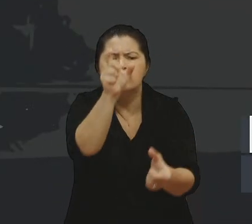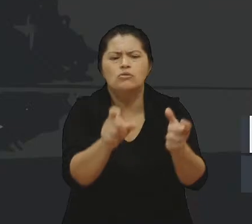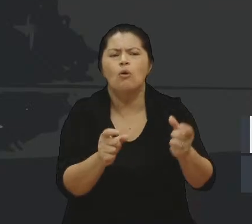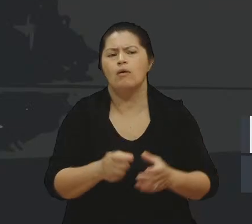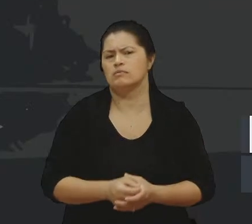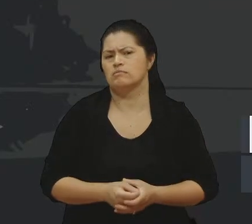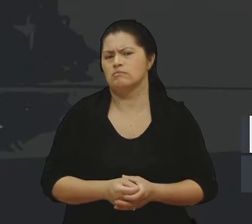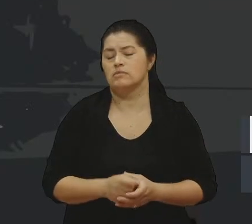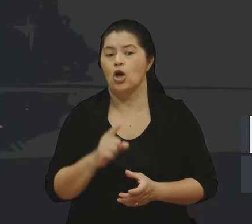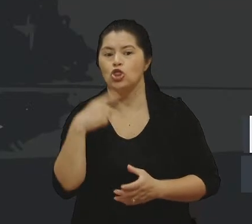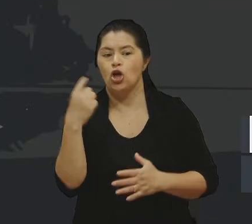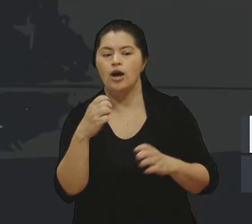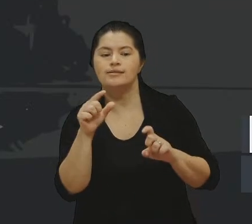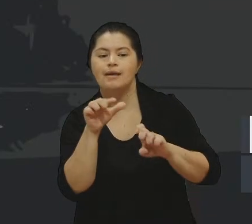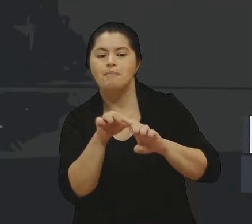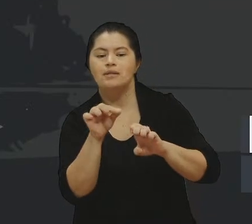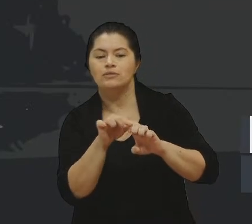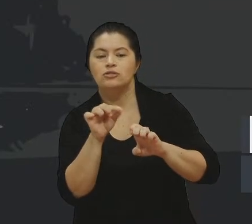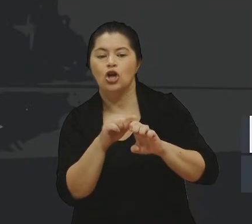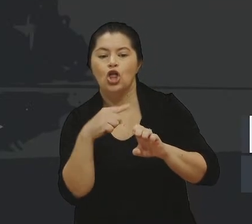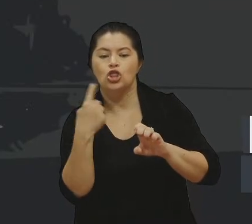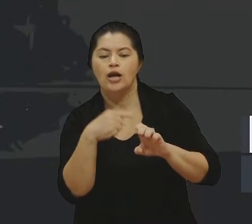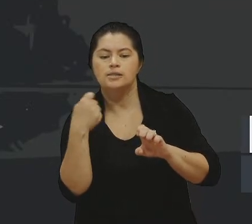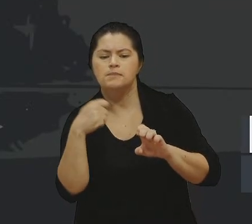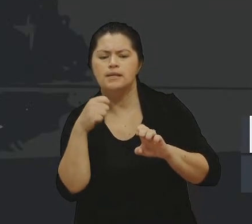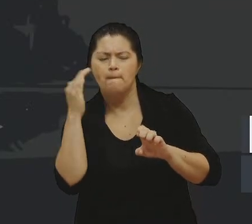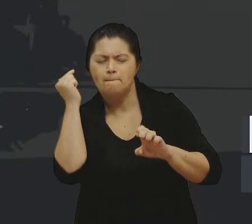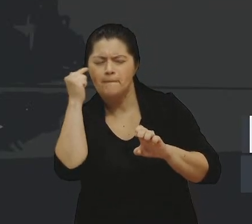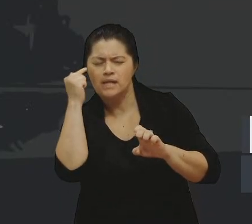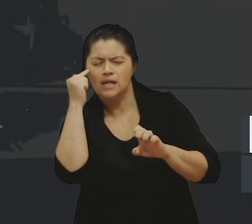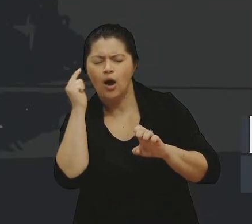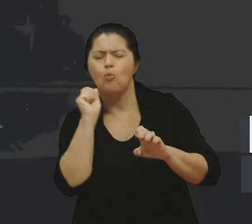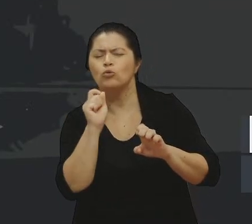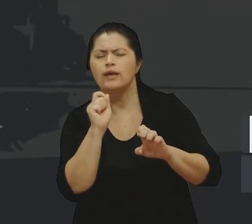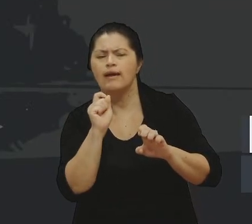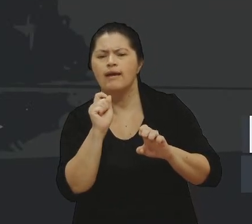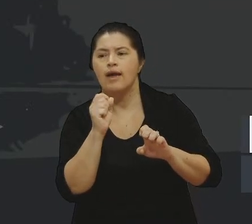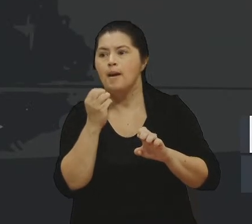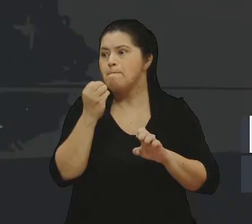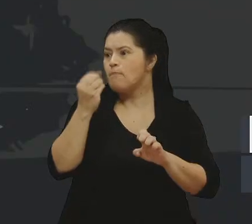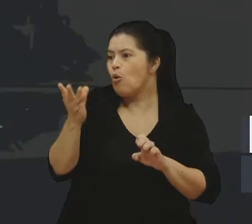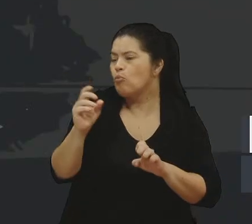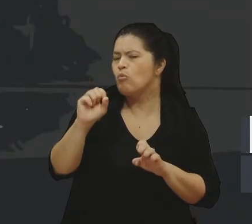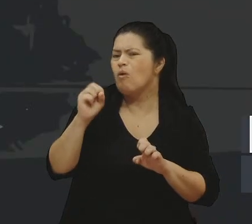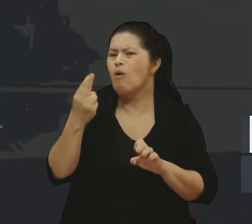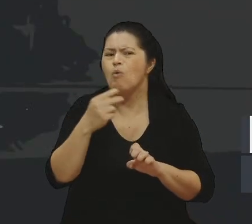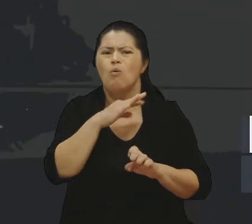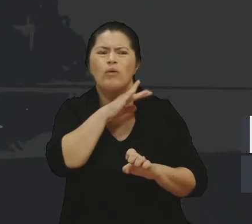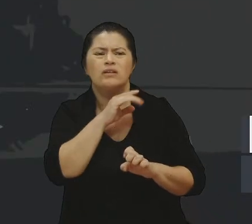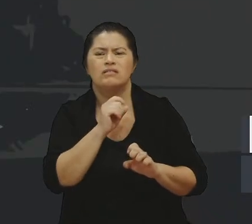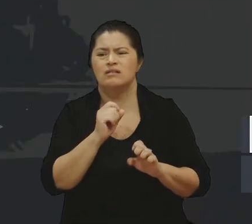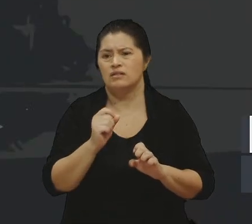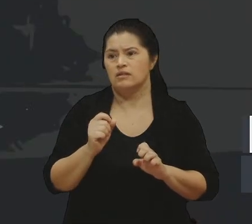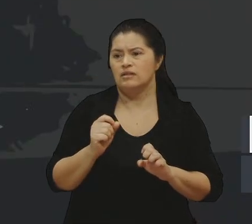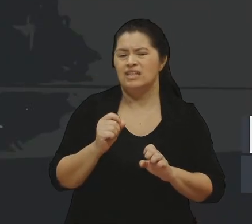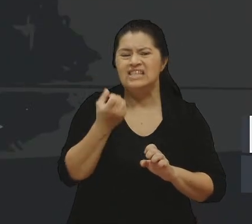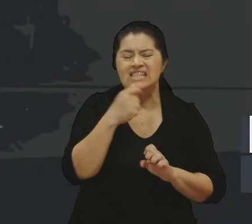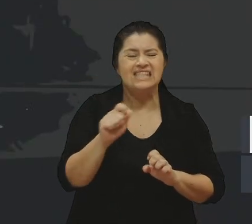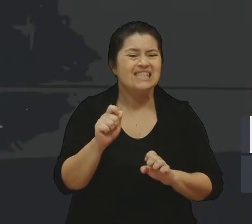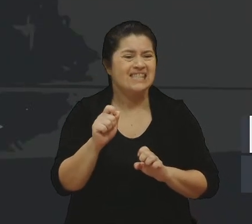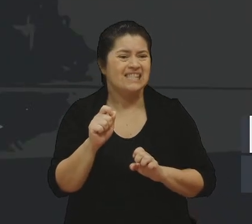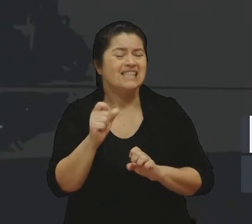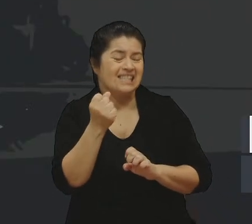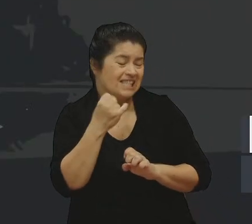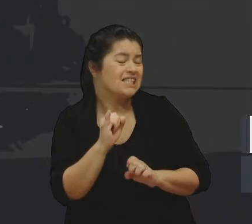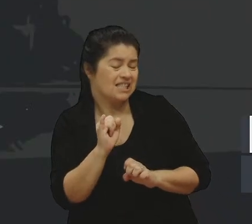nós empreendedores também é uma coisa que a gente precisa fazer. O que eu estou fazendo, o fruto disso é bom? Alex, mas e se não for bom, o que eu faço? Troca.